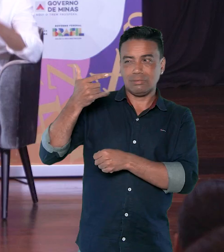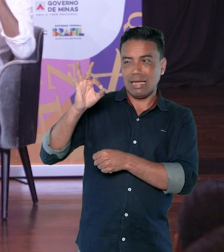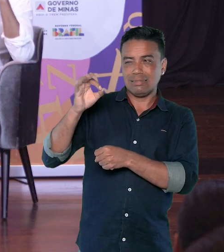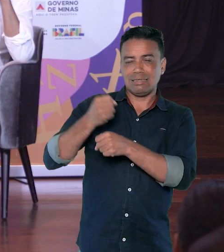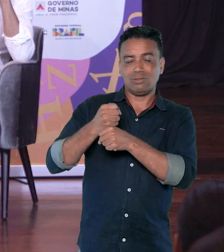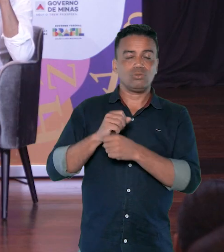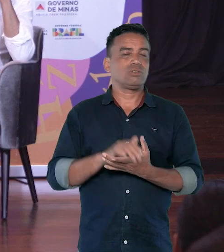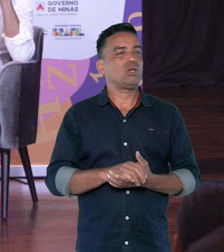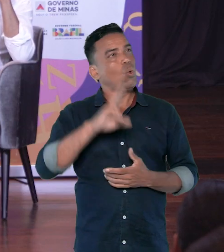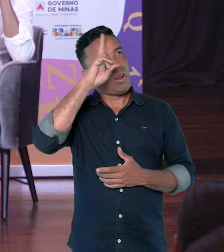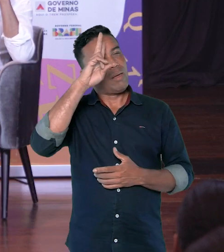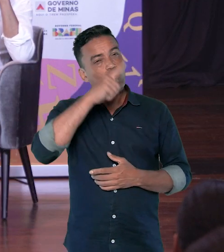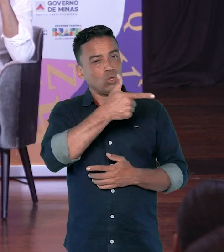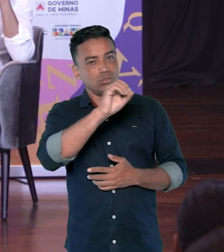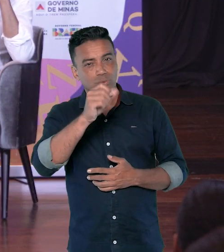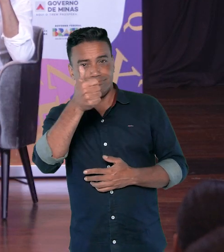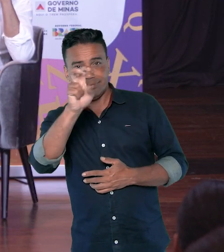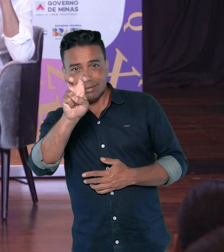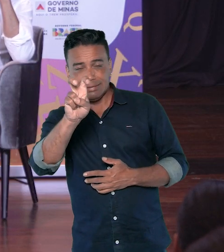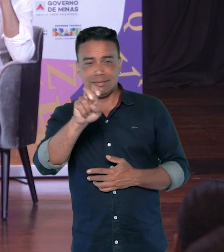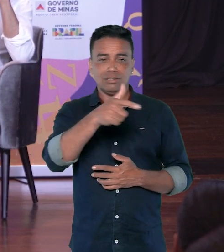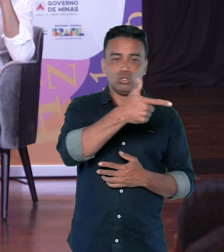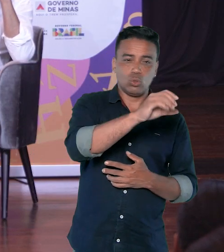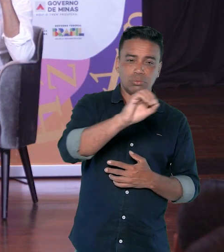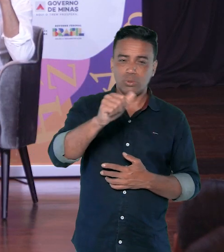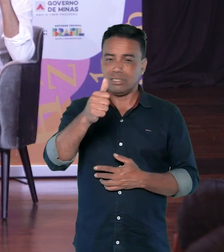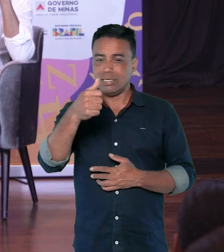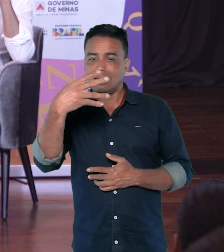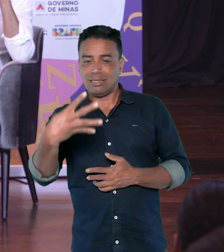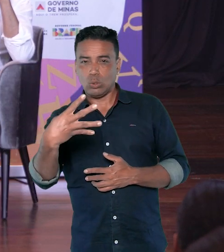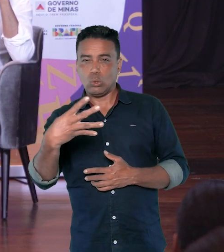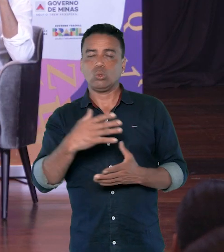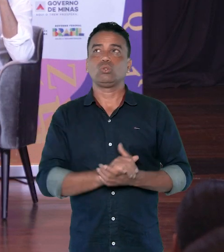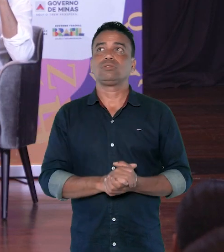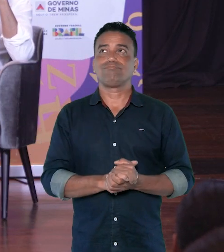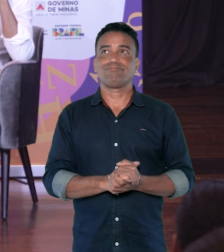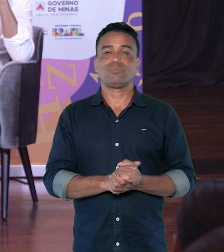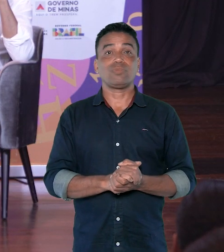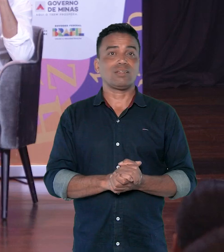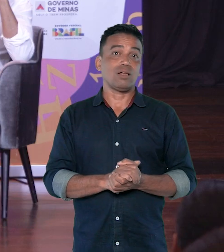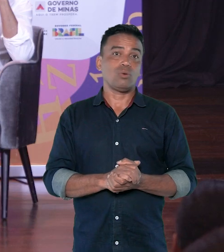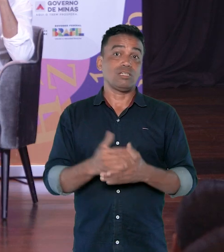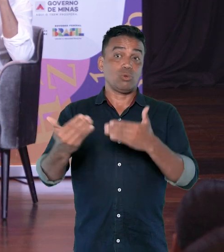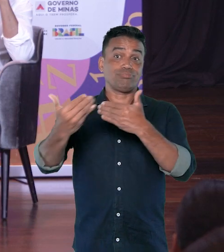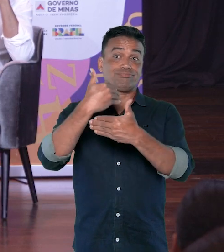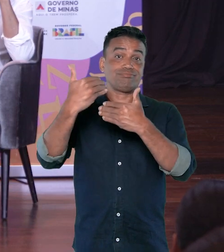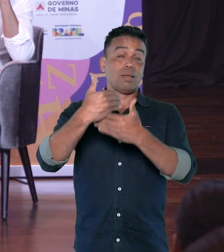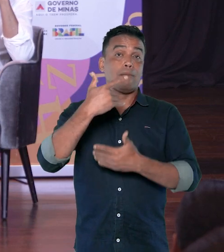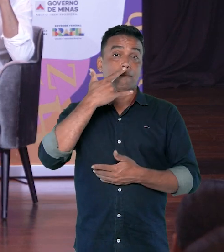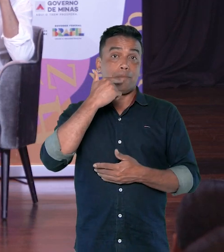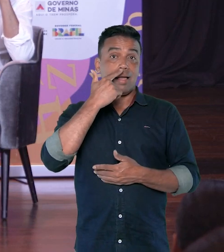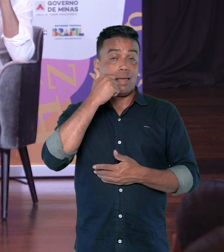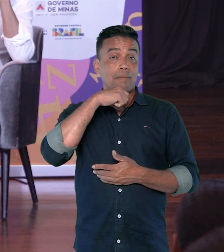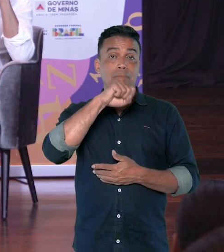em 2015 ou 2014, de ter recebido pais de um